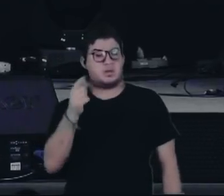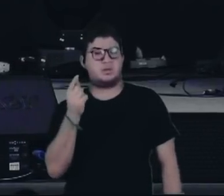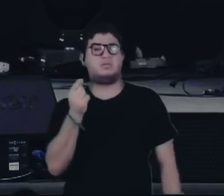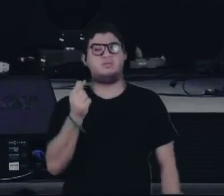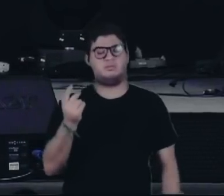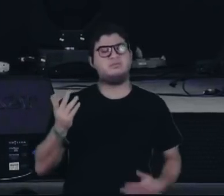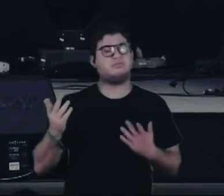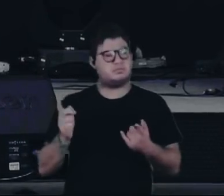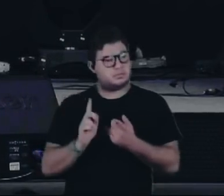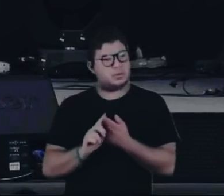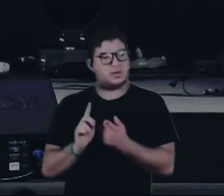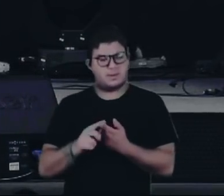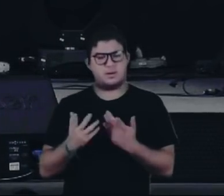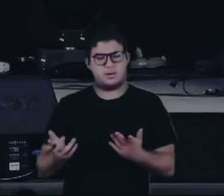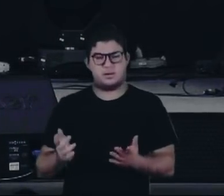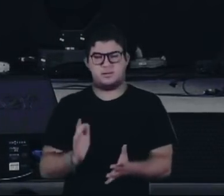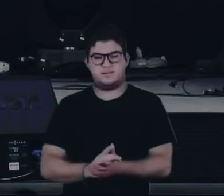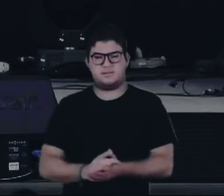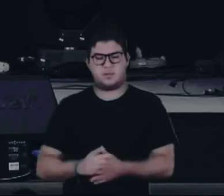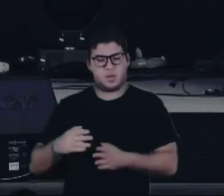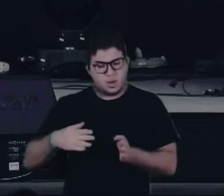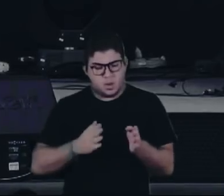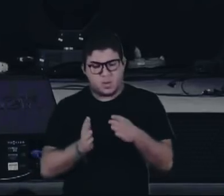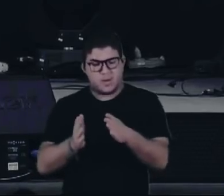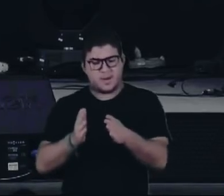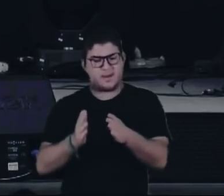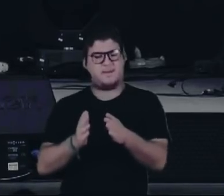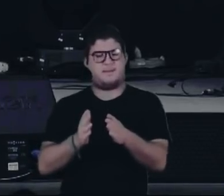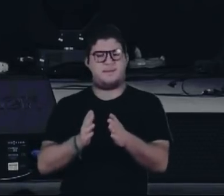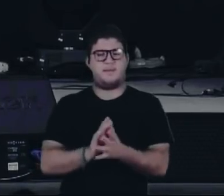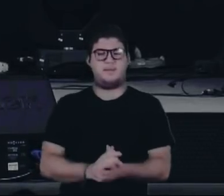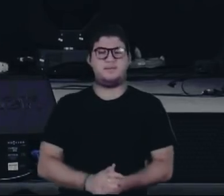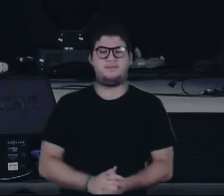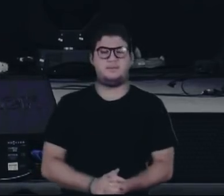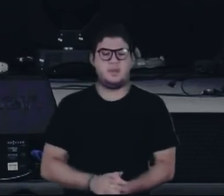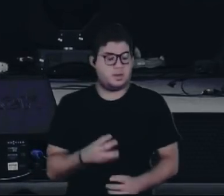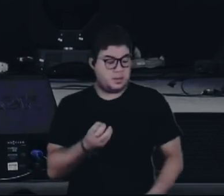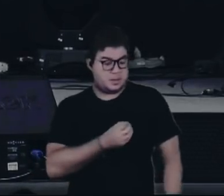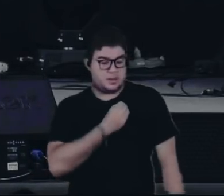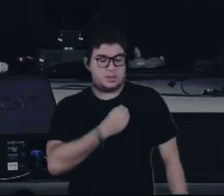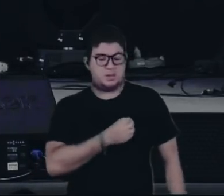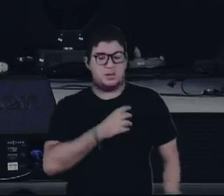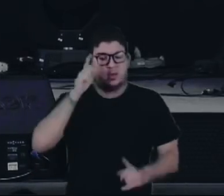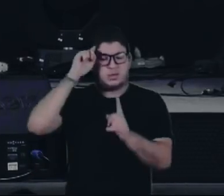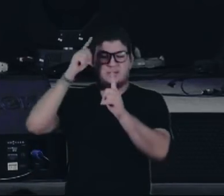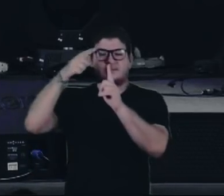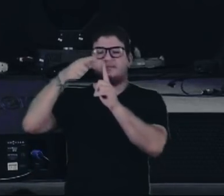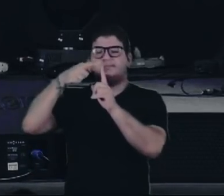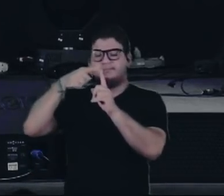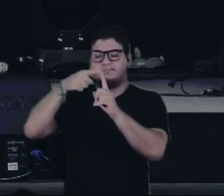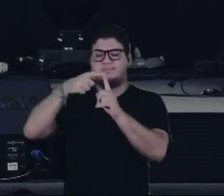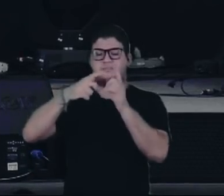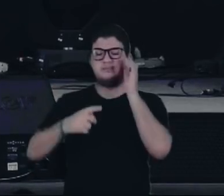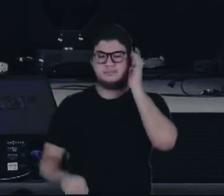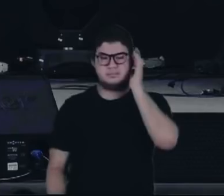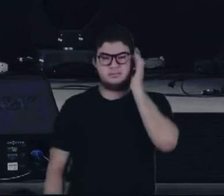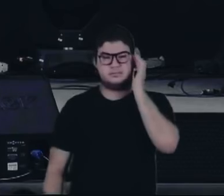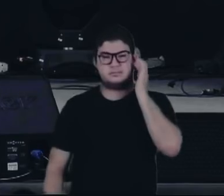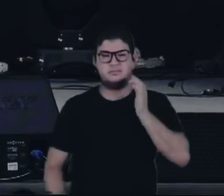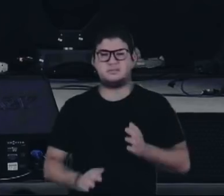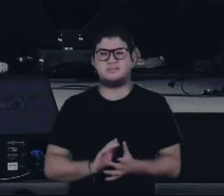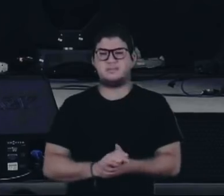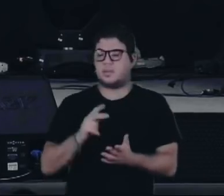recursos, esse é o caminho para viver o seu propósito e